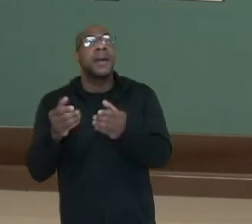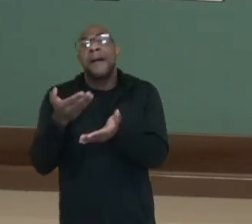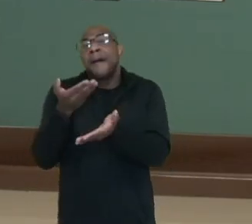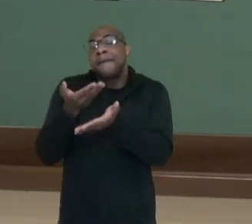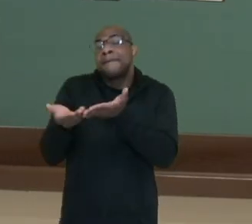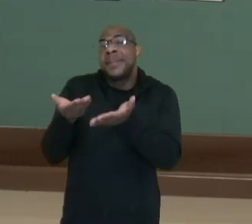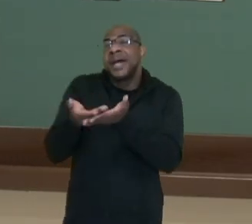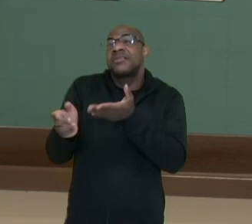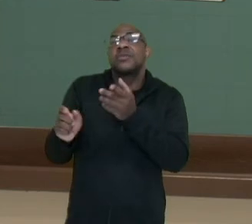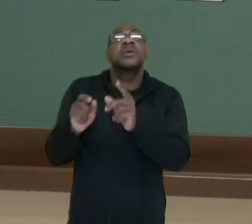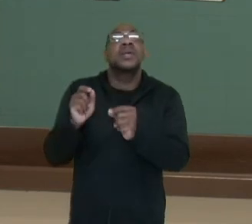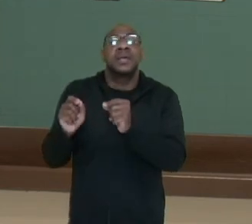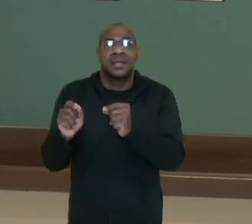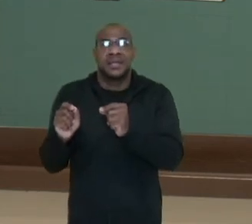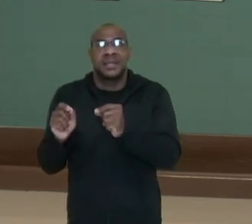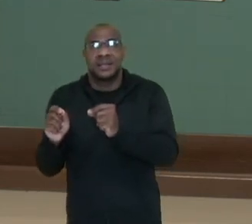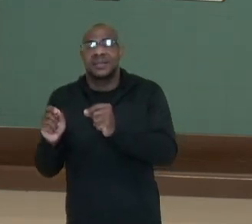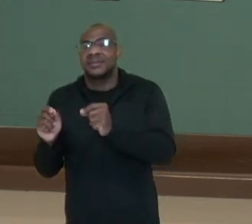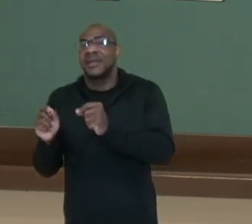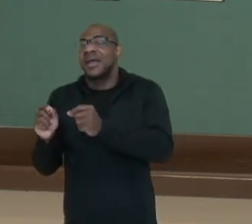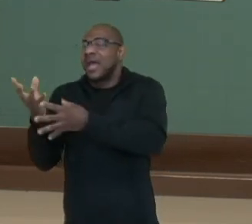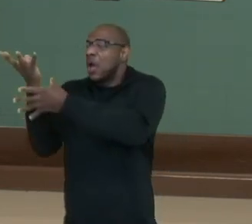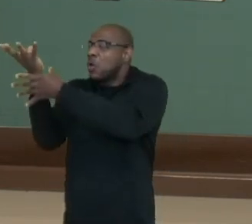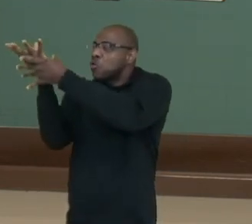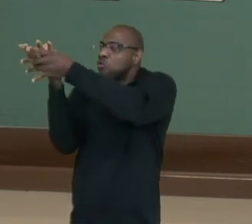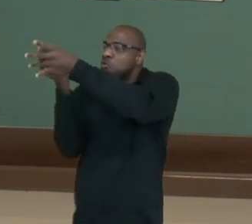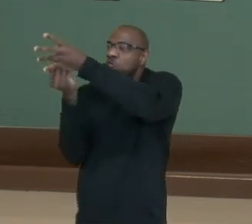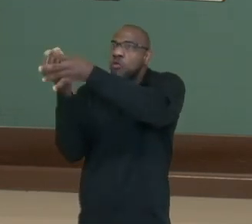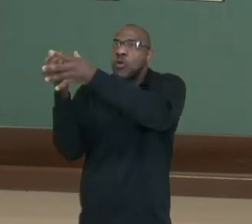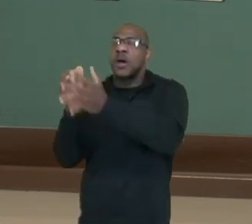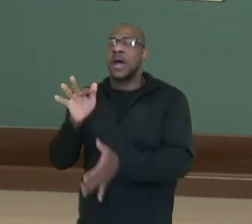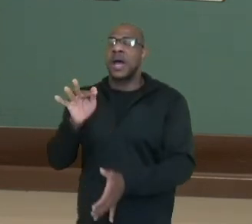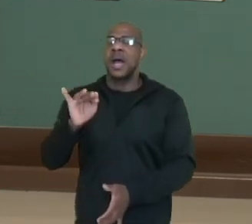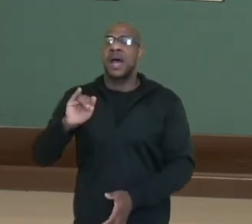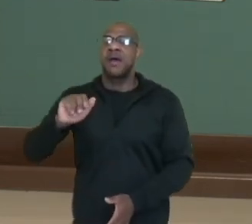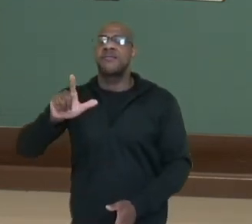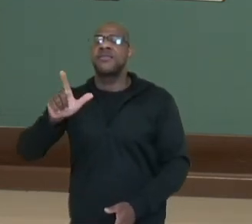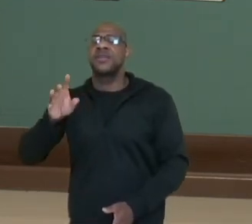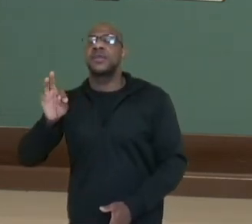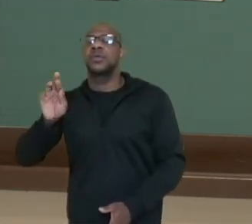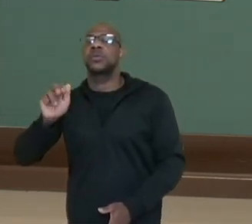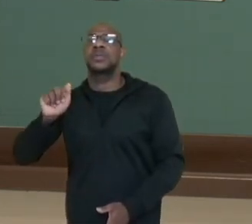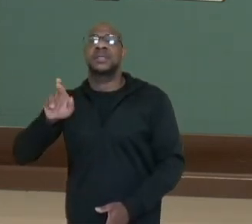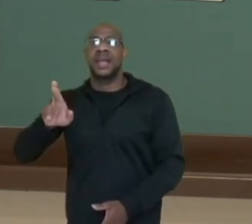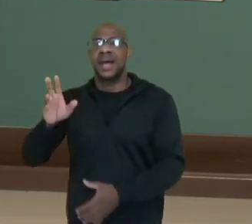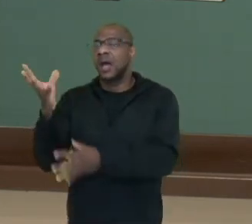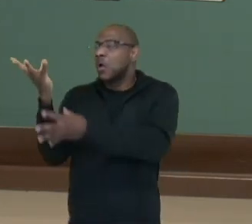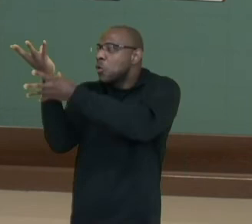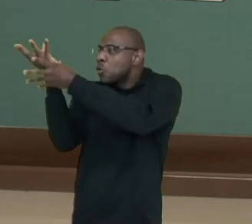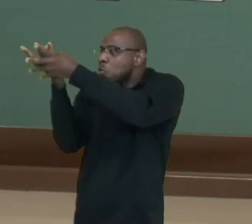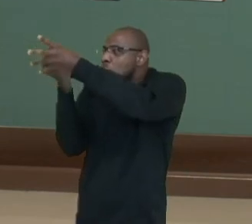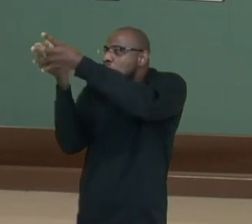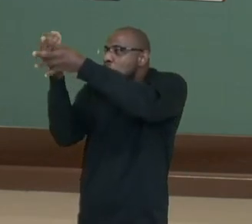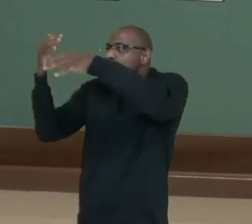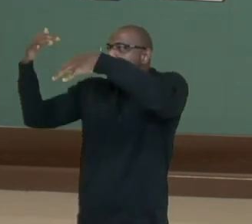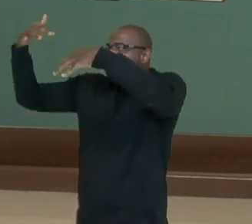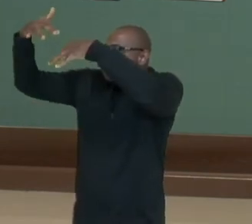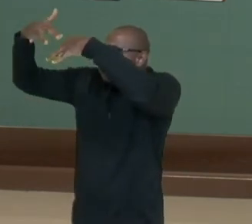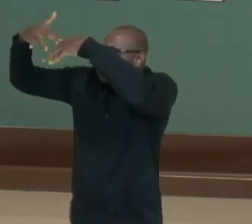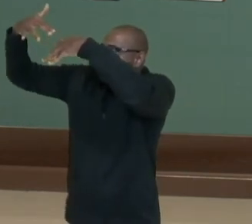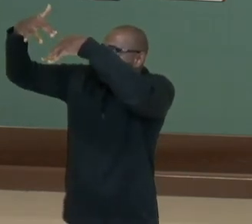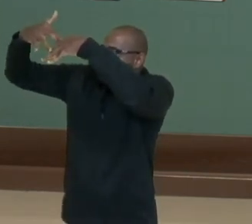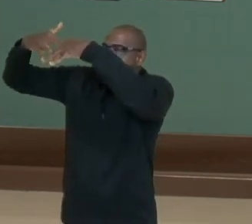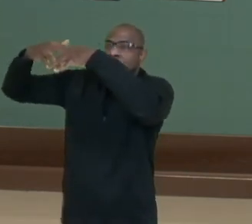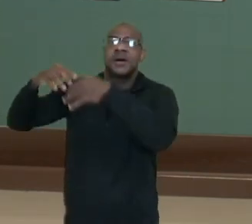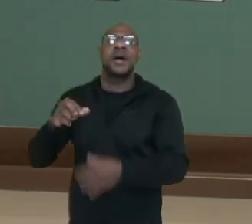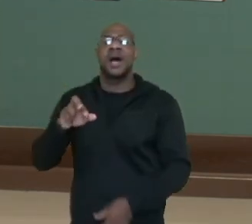mesma função ali do ozônio? Filtrar ali as altíssimas quantidades dos raios ultravioletas.